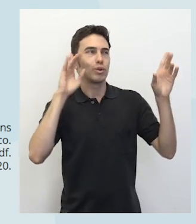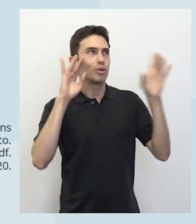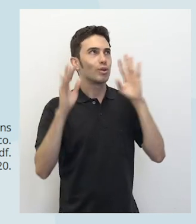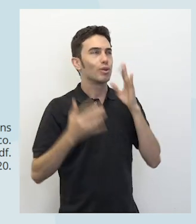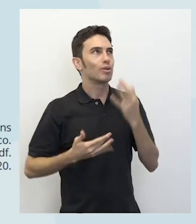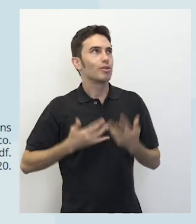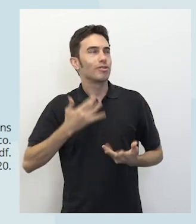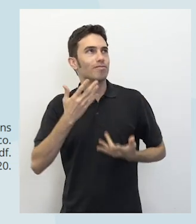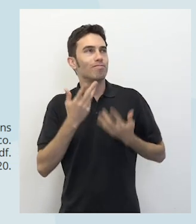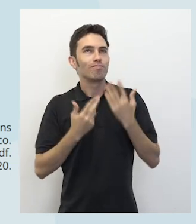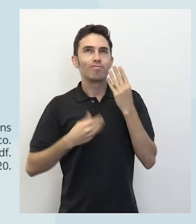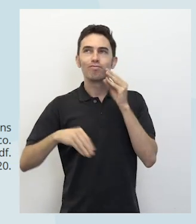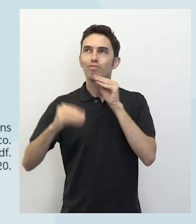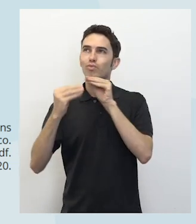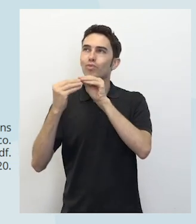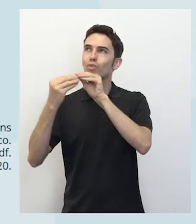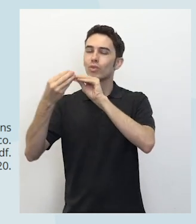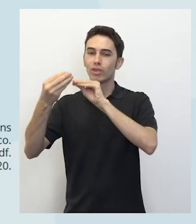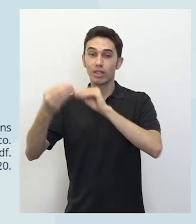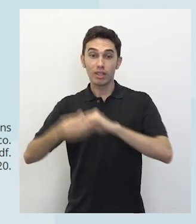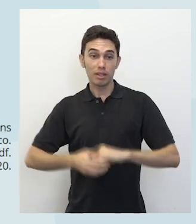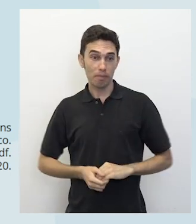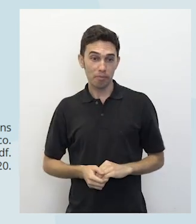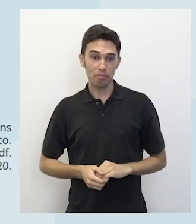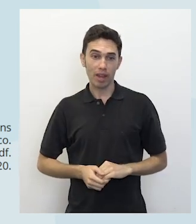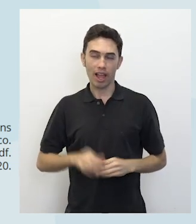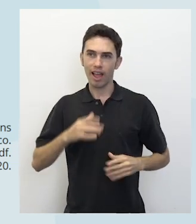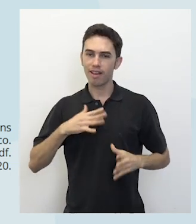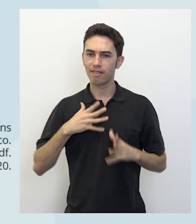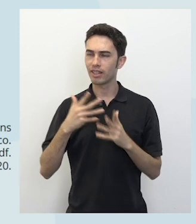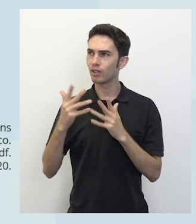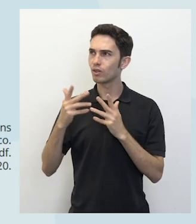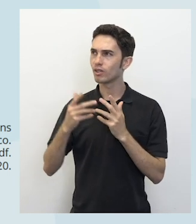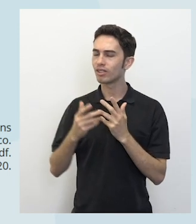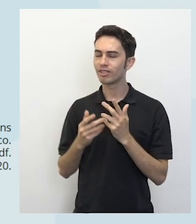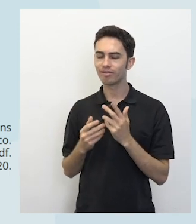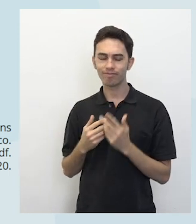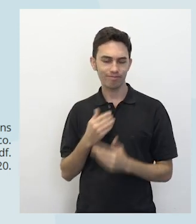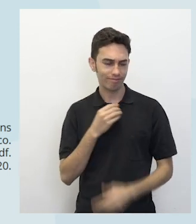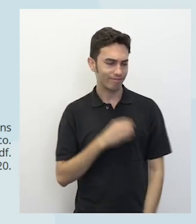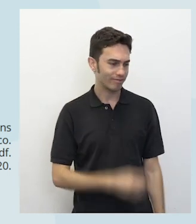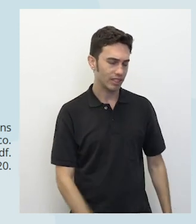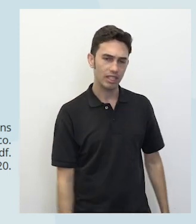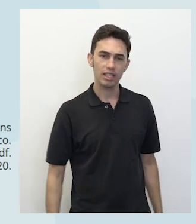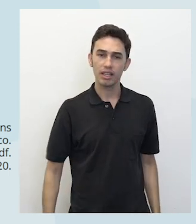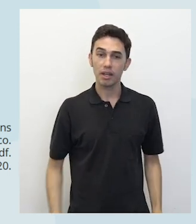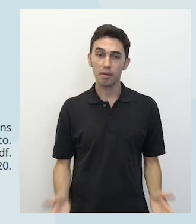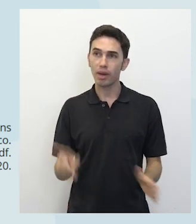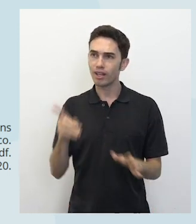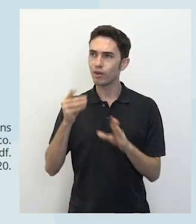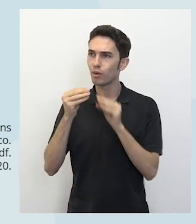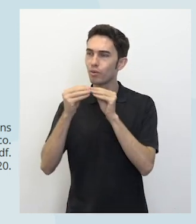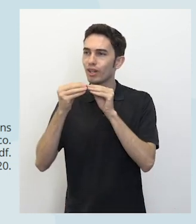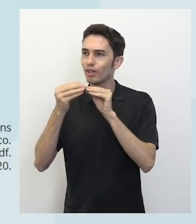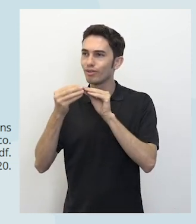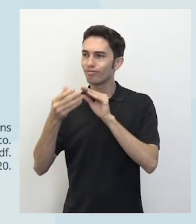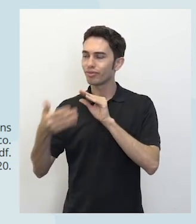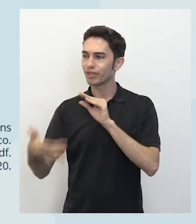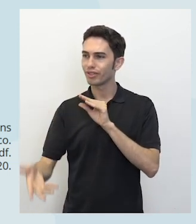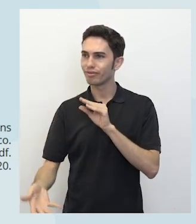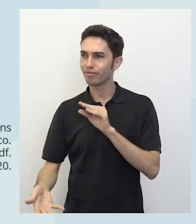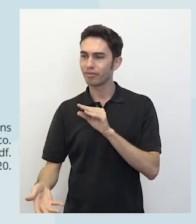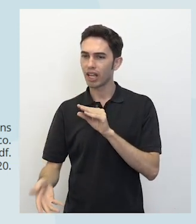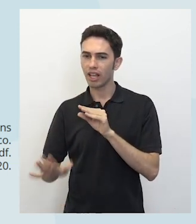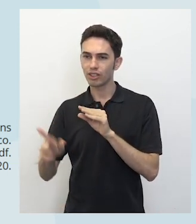boca beijar, eu o primeiro. A aventura negou-me, mesmo até o beijo derradeiro.